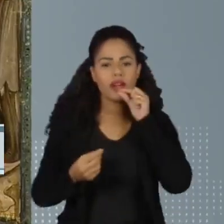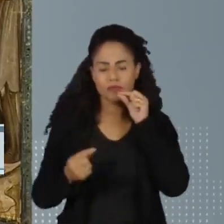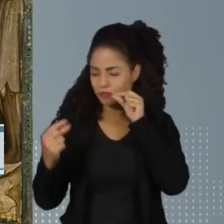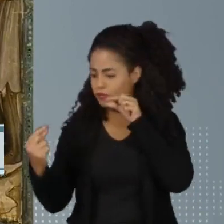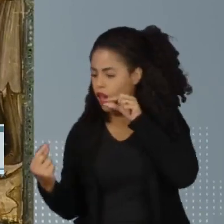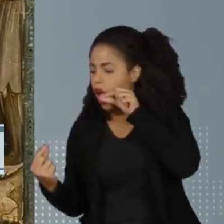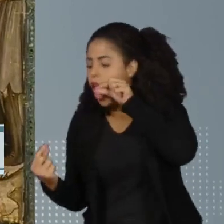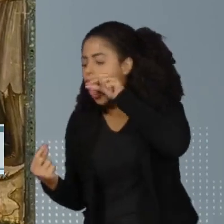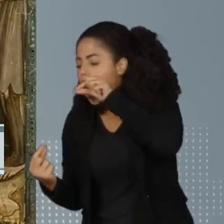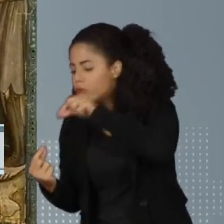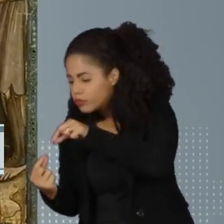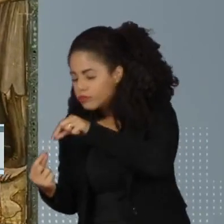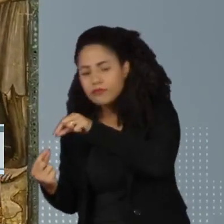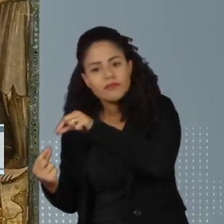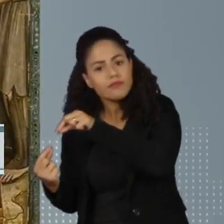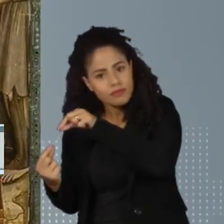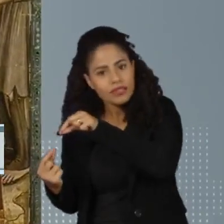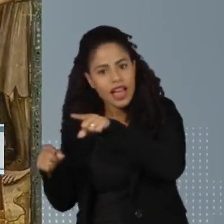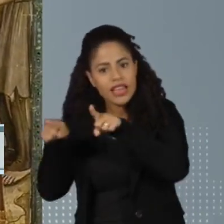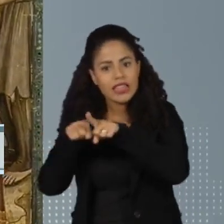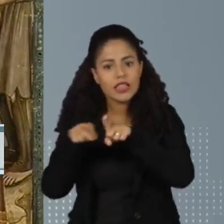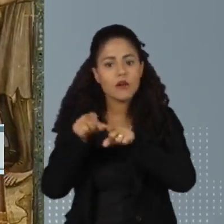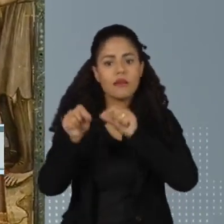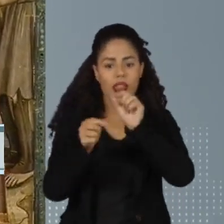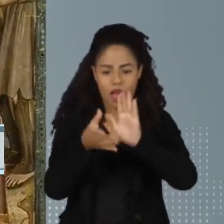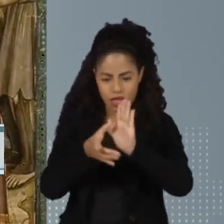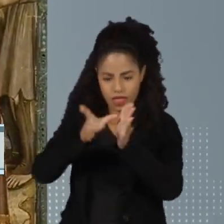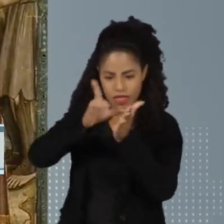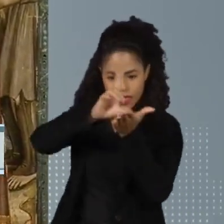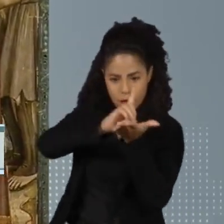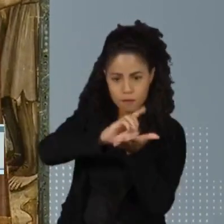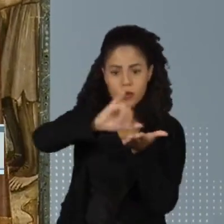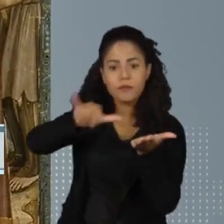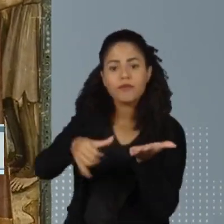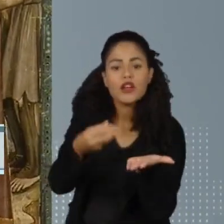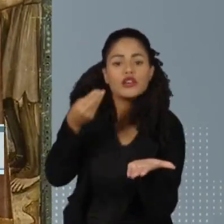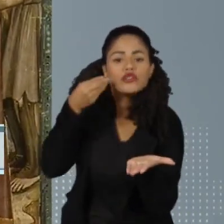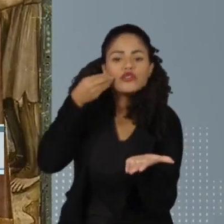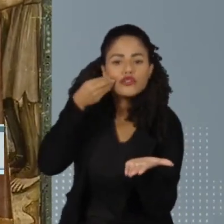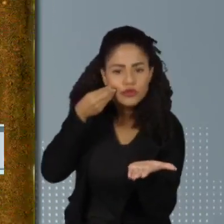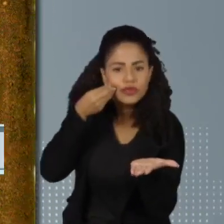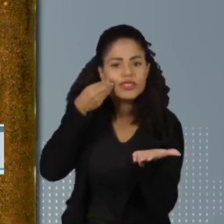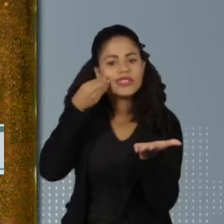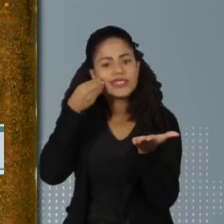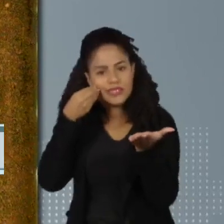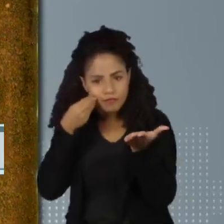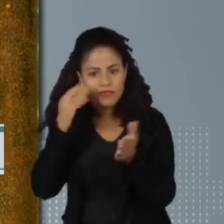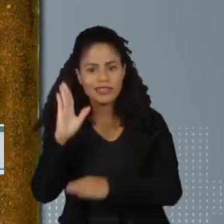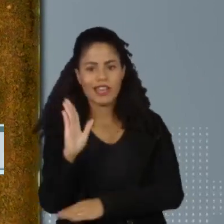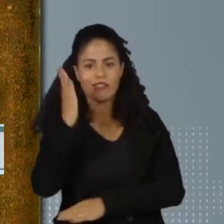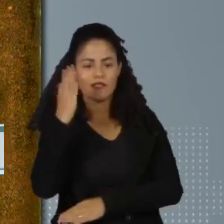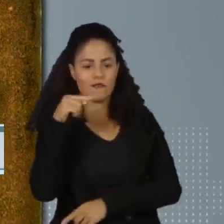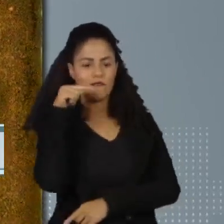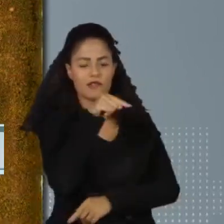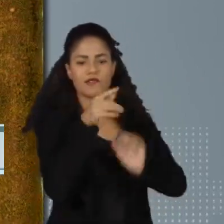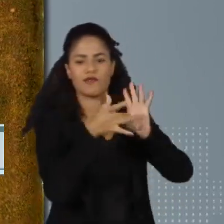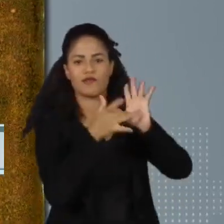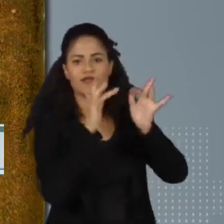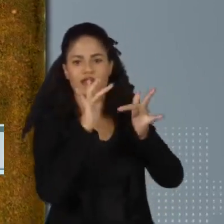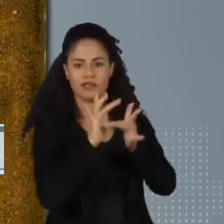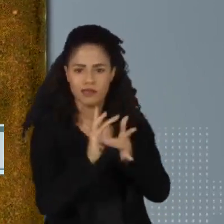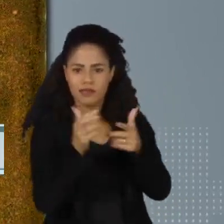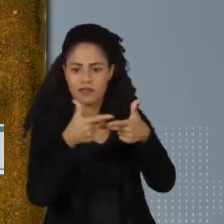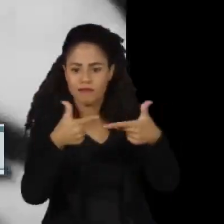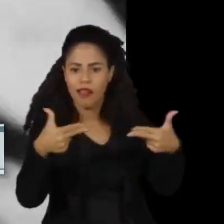o beijo tá inclusive na Bíblia foi através dele que Judas entregou Jesus à morte na arte ele aparece nas mais